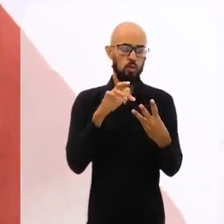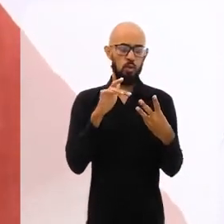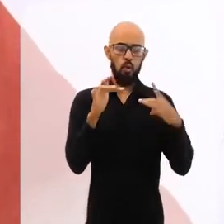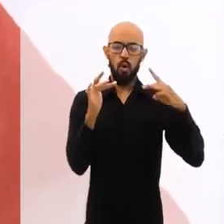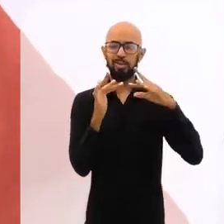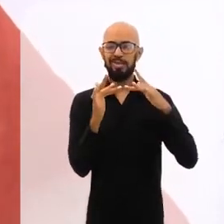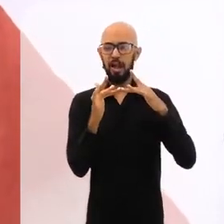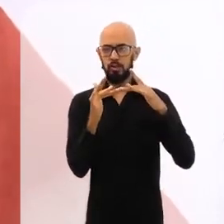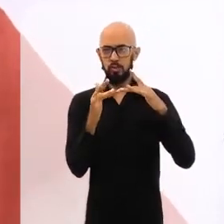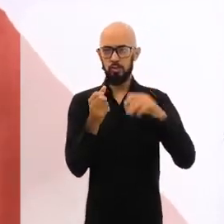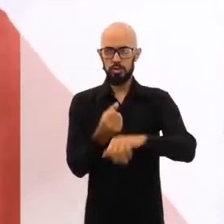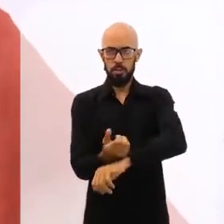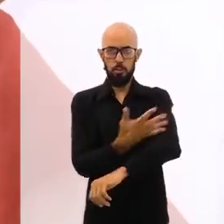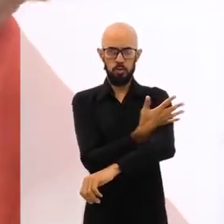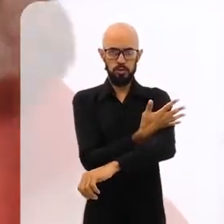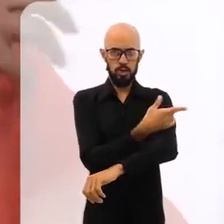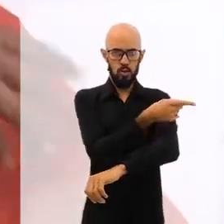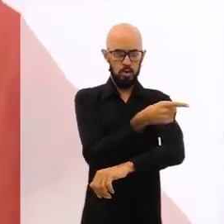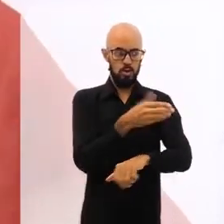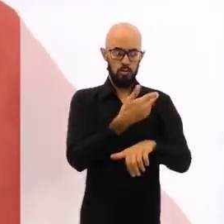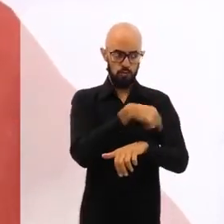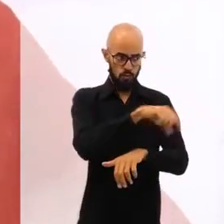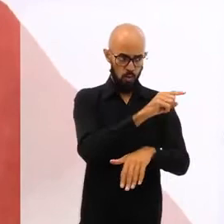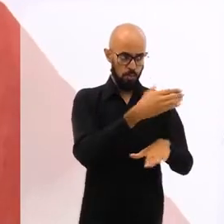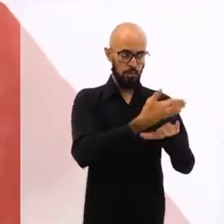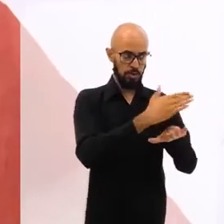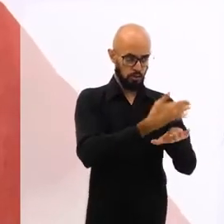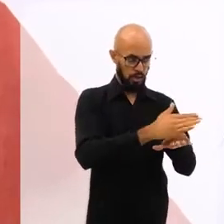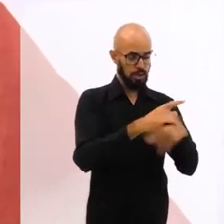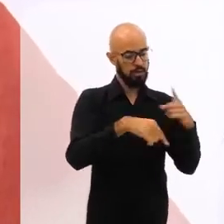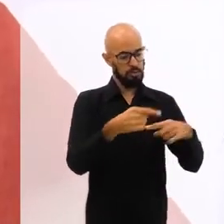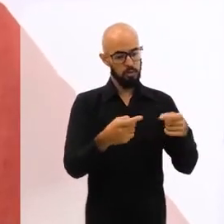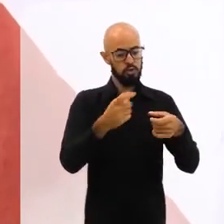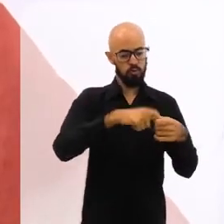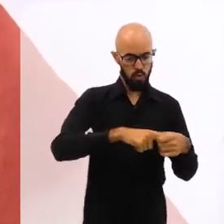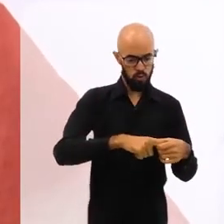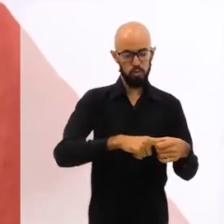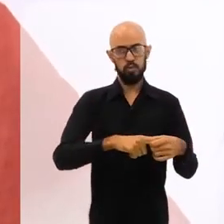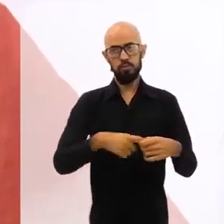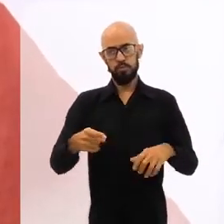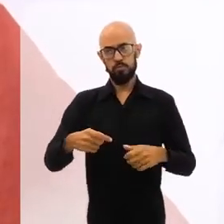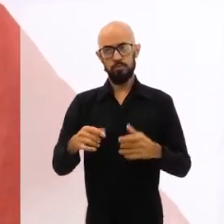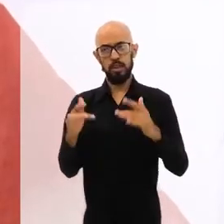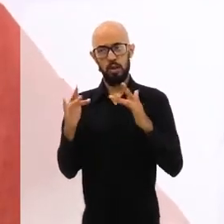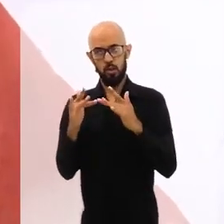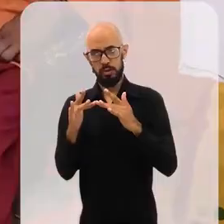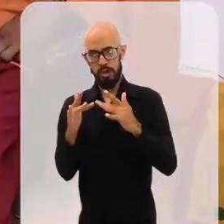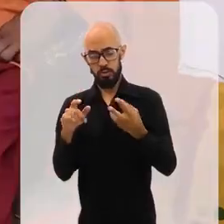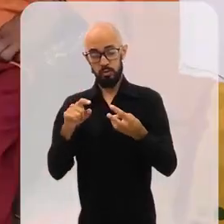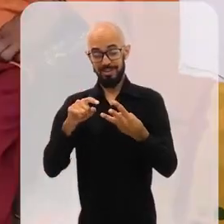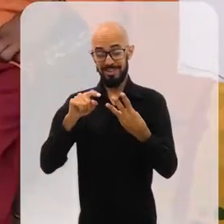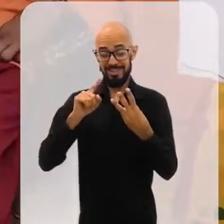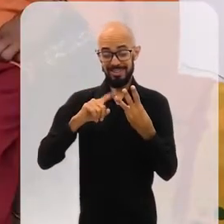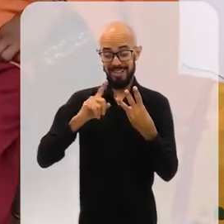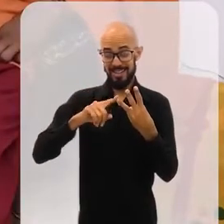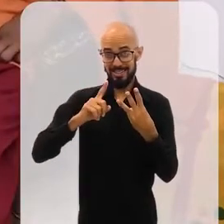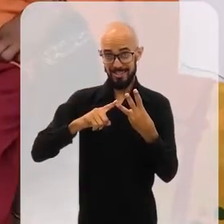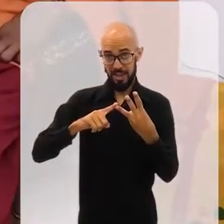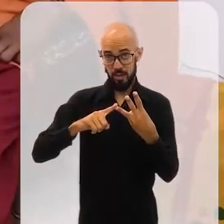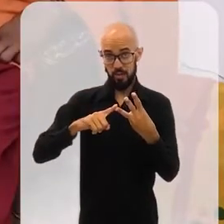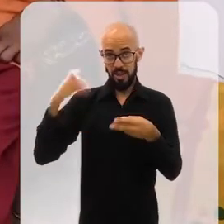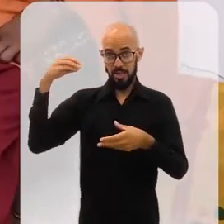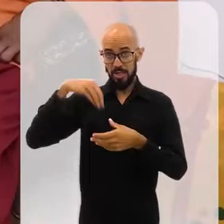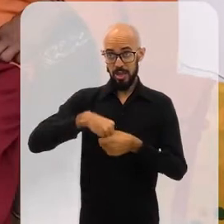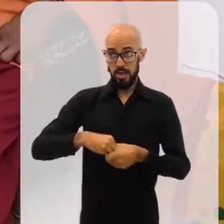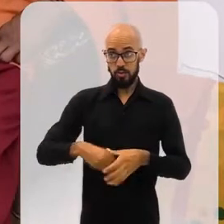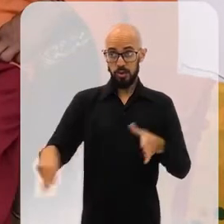emoções, eu saio daqui, vou praticar, depois eu volto para lidar com essa emoção. Já no Vajrayana, ele